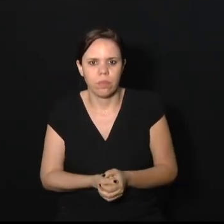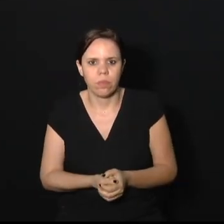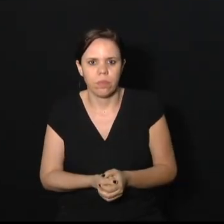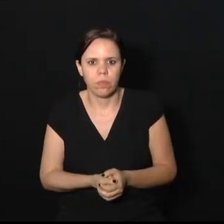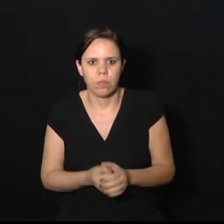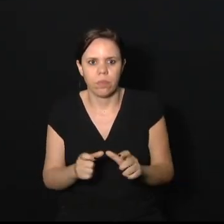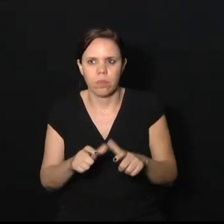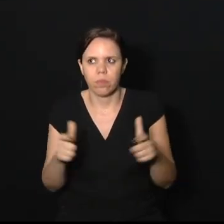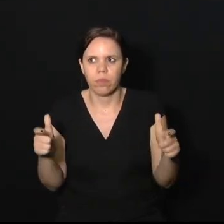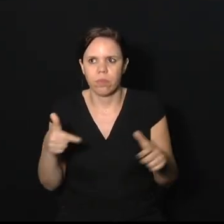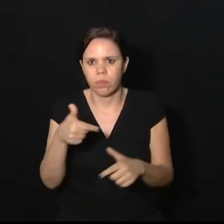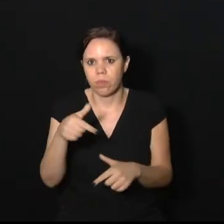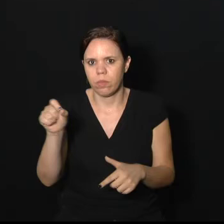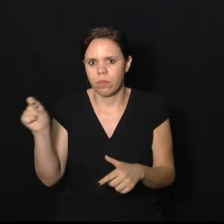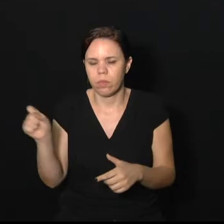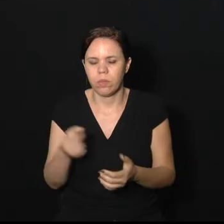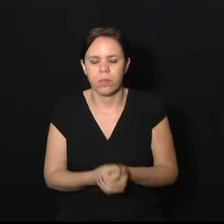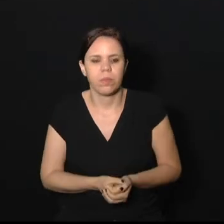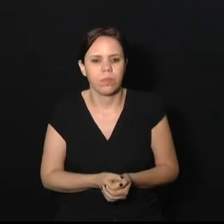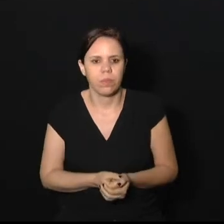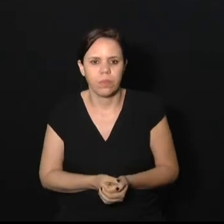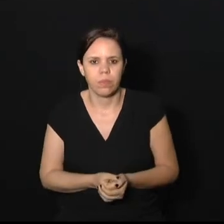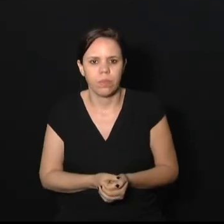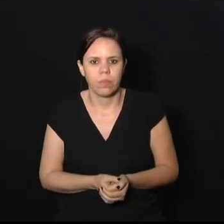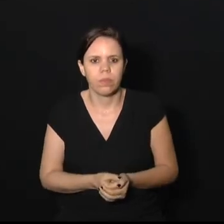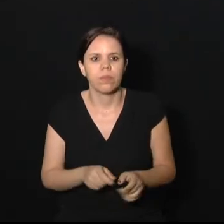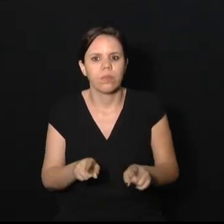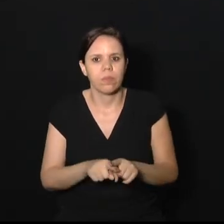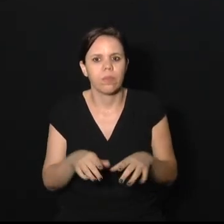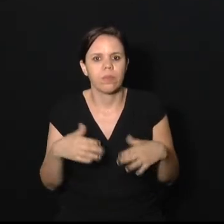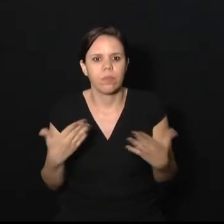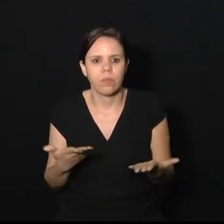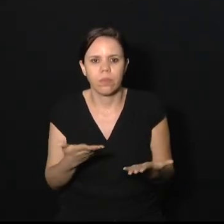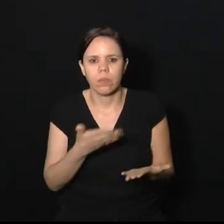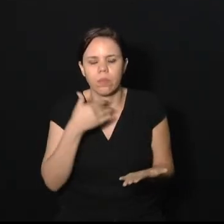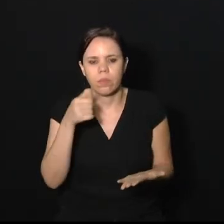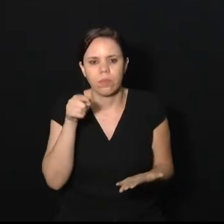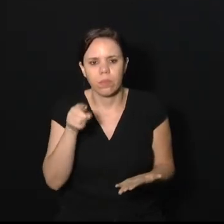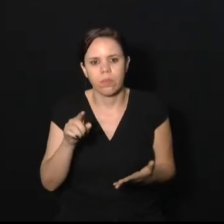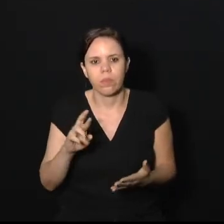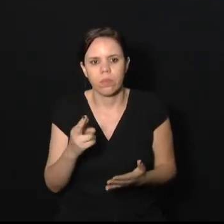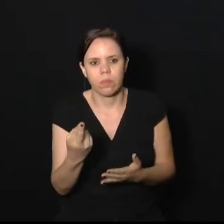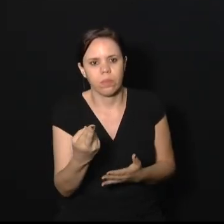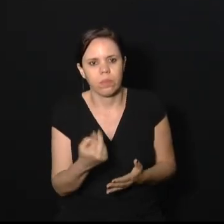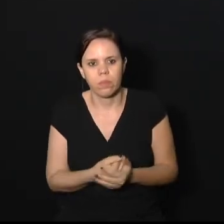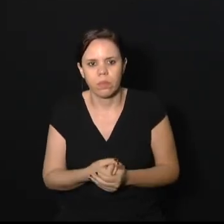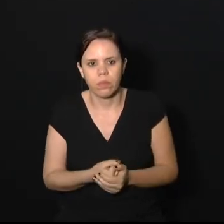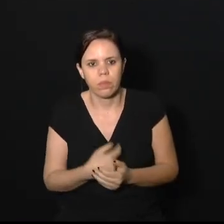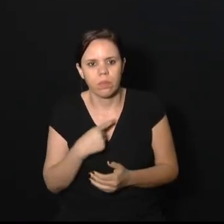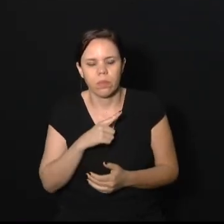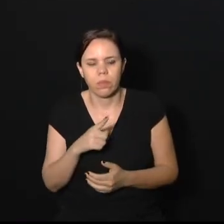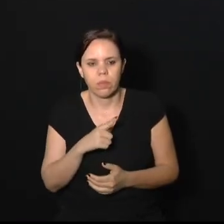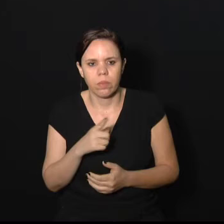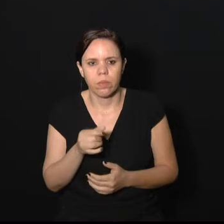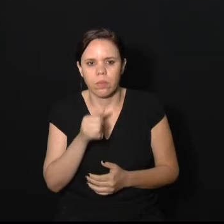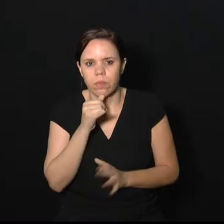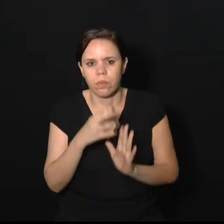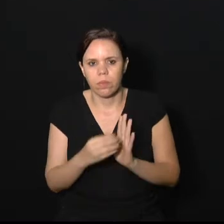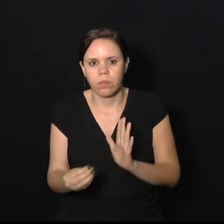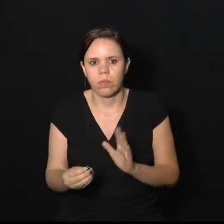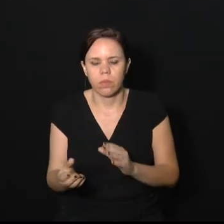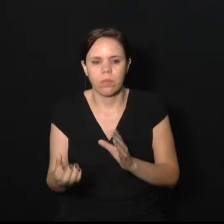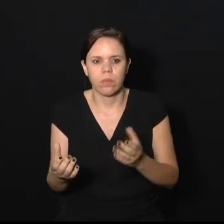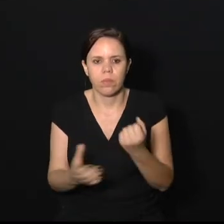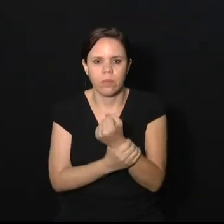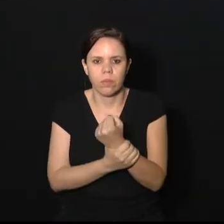aí para 100%. E desenhar também qual que é esse mapeamento aí de soluções que a gente tem. Aí tem um exemplo da área de segurança.